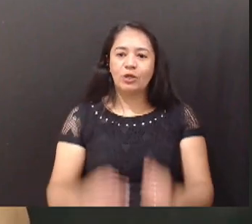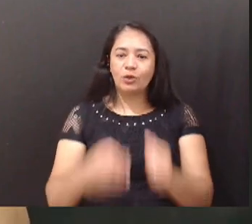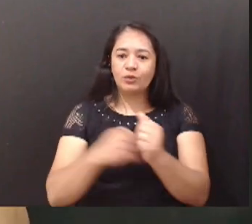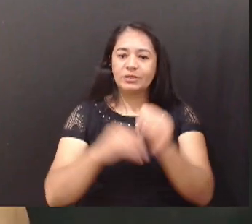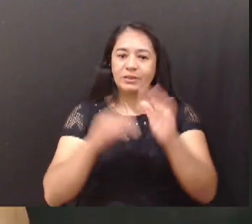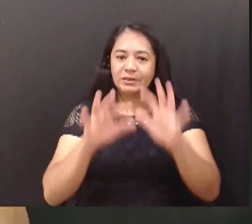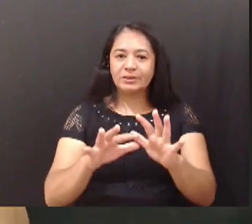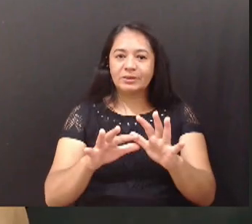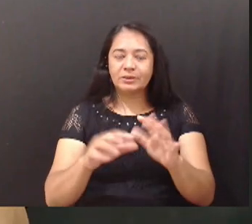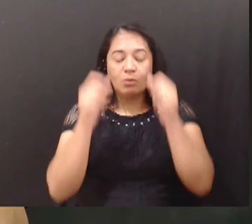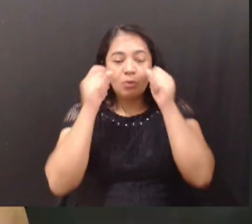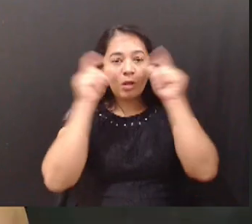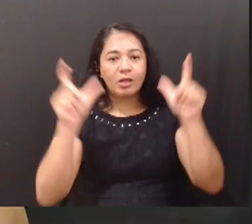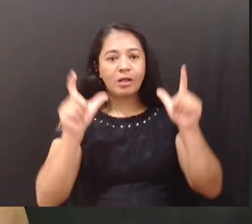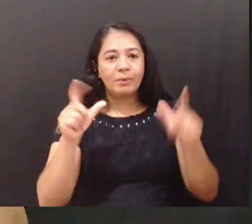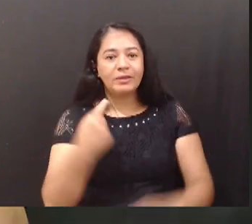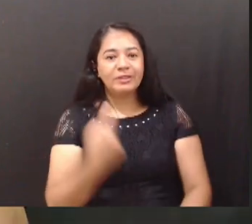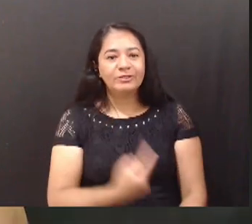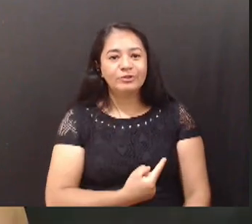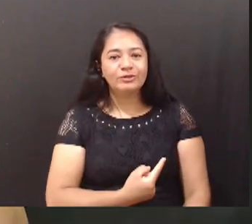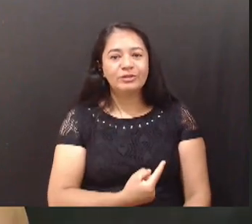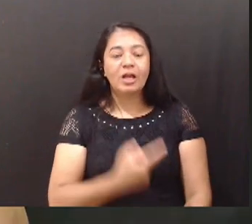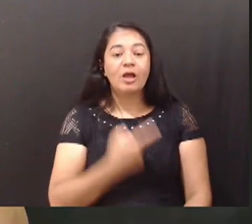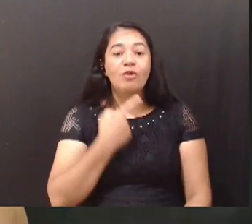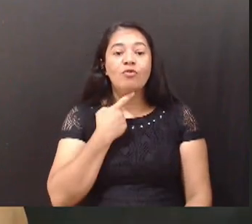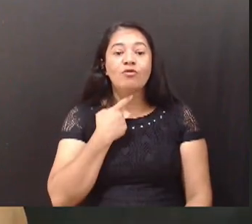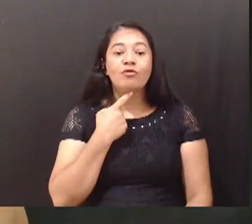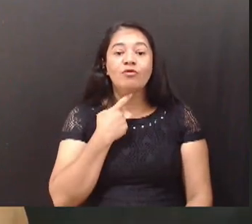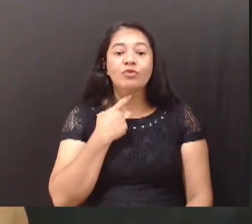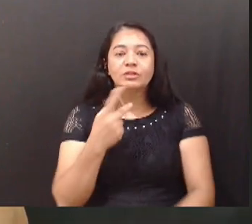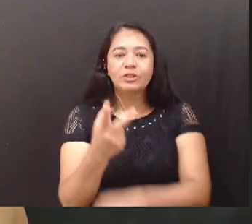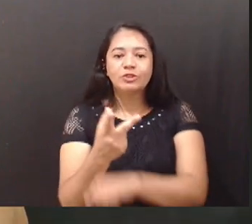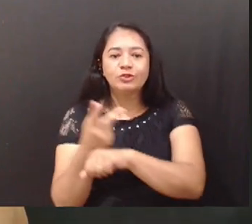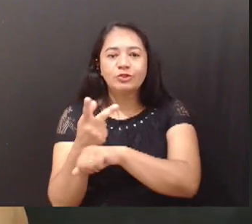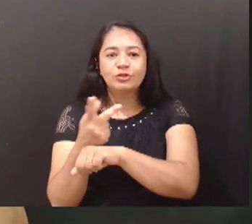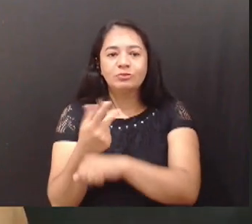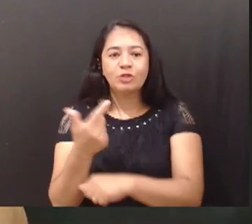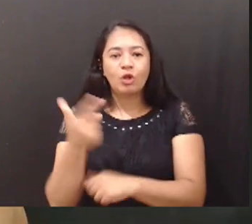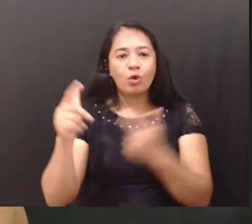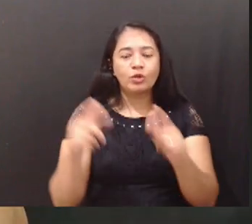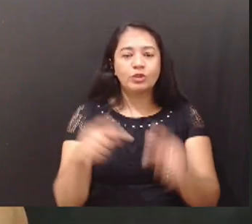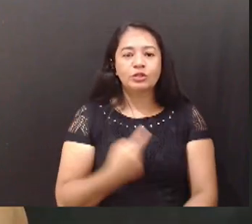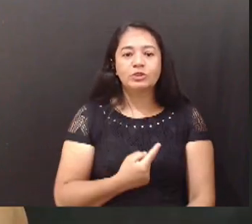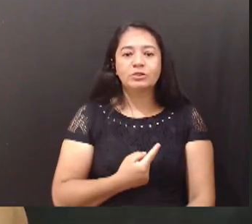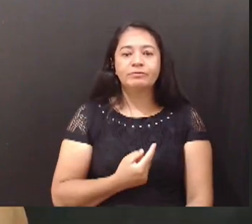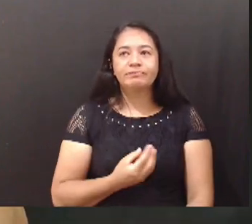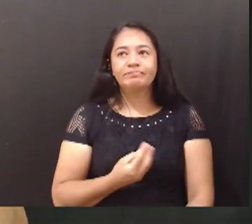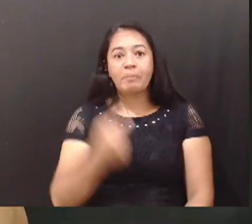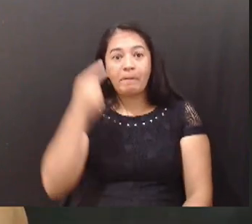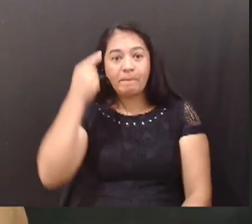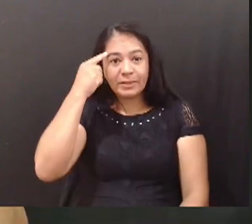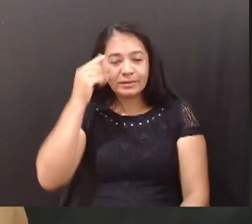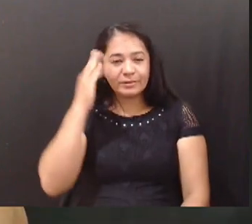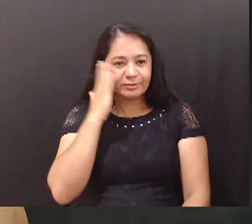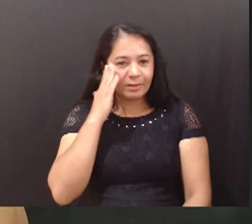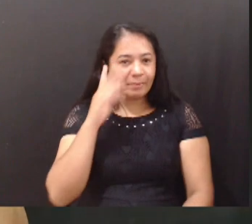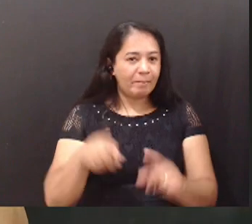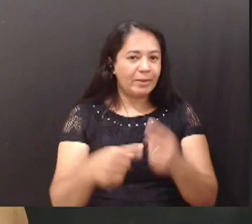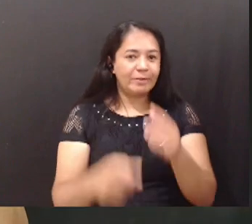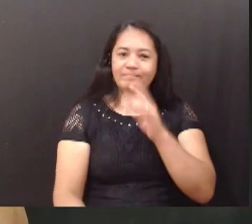Despertar na gente aquela vontade de buscar algo que às vezes a gente pensa que sabe, mas não sabe,